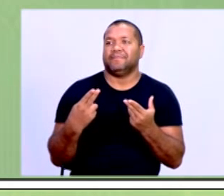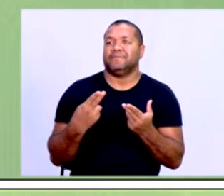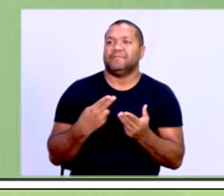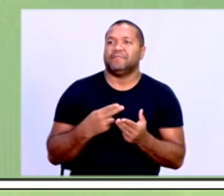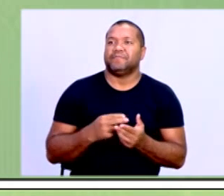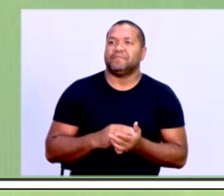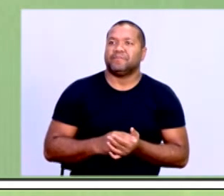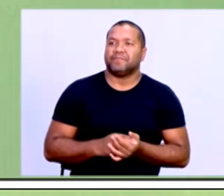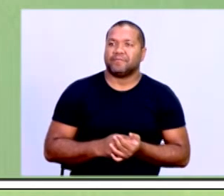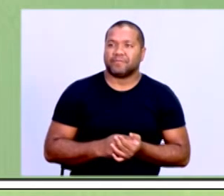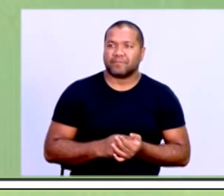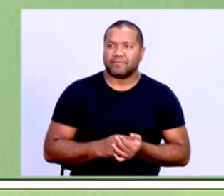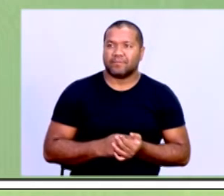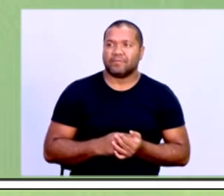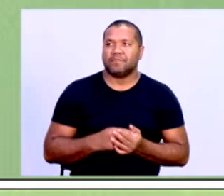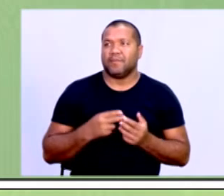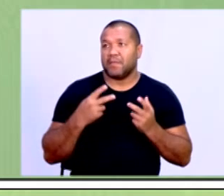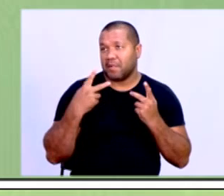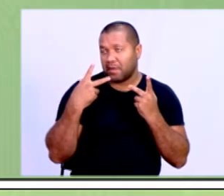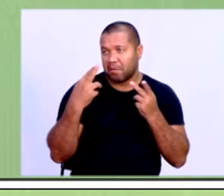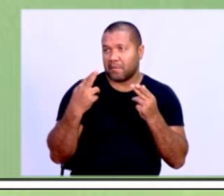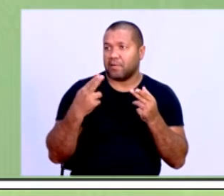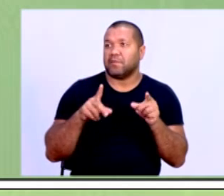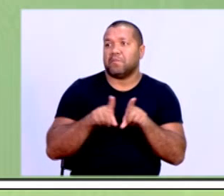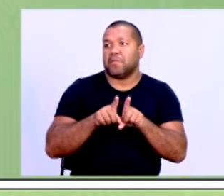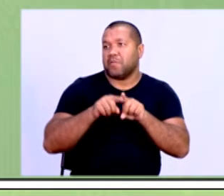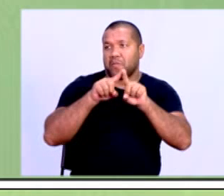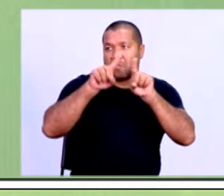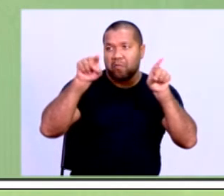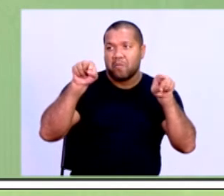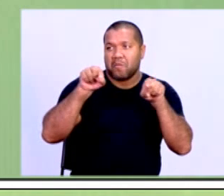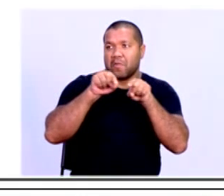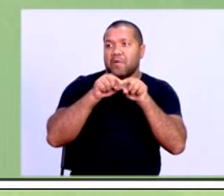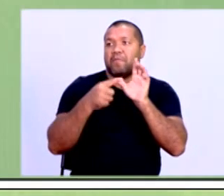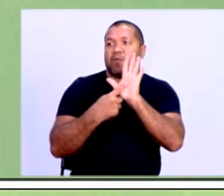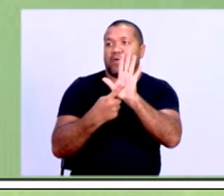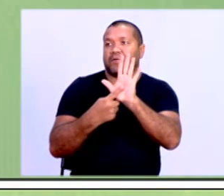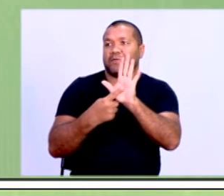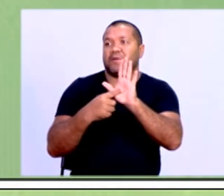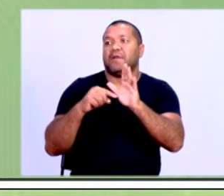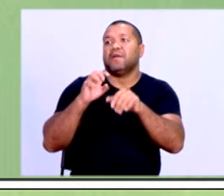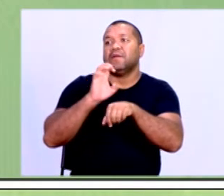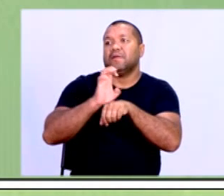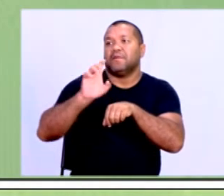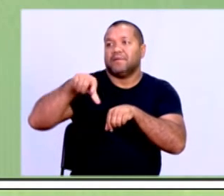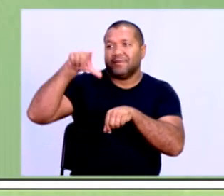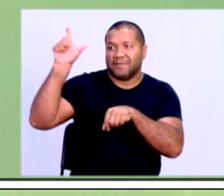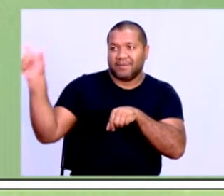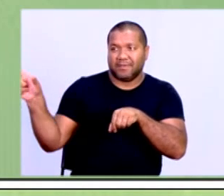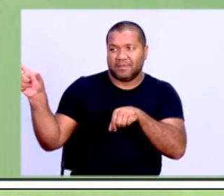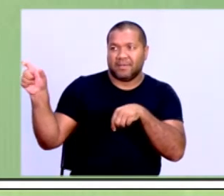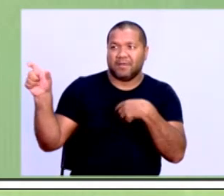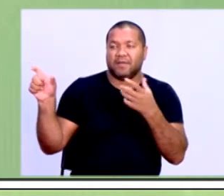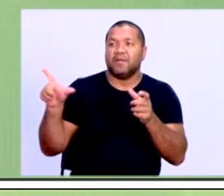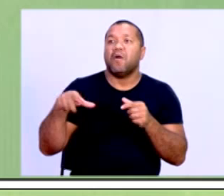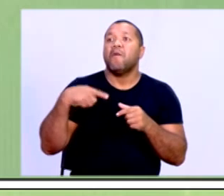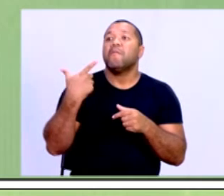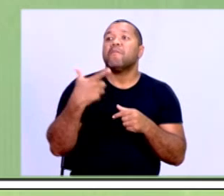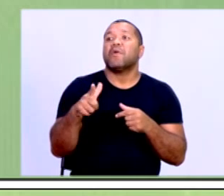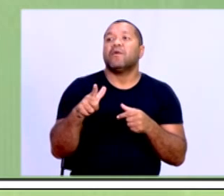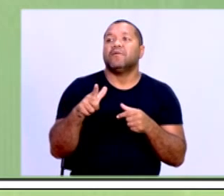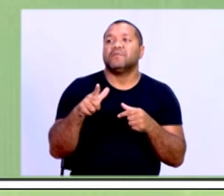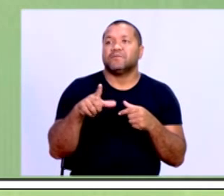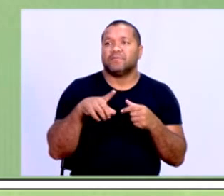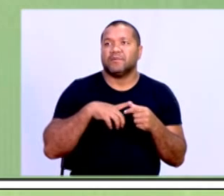o quadrado duplo, que também representa a entidade externa. Próximos componentes do DFD,